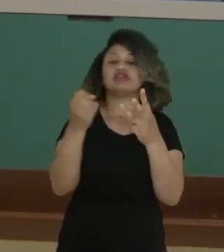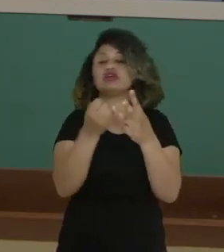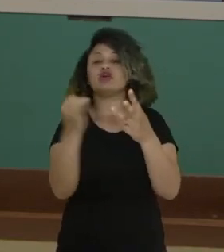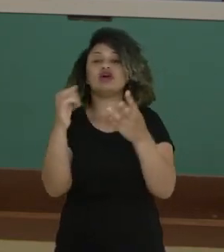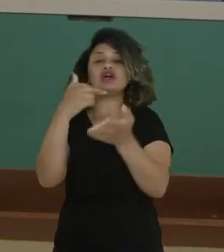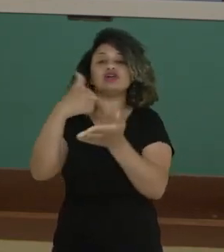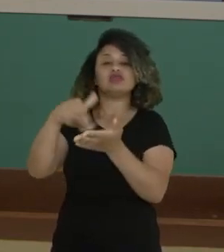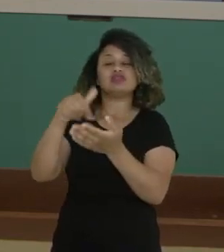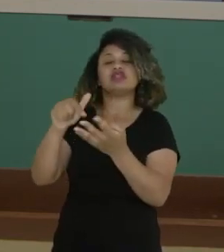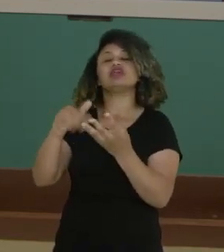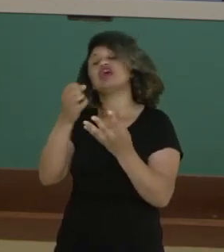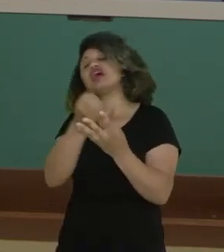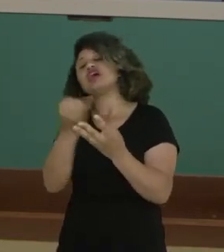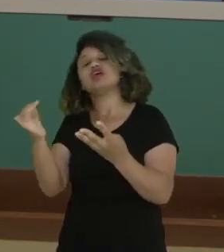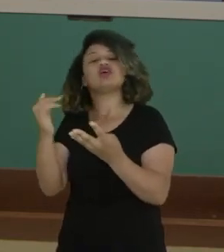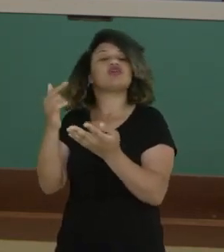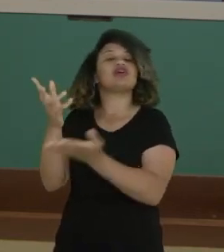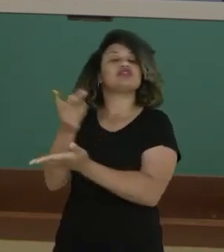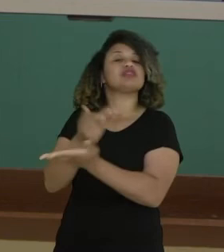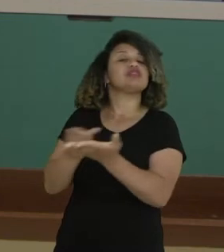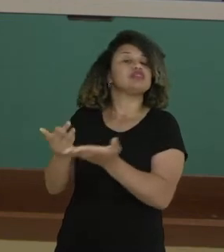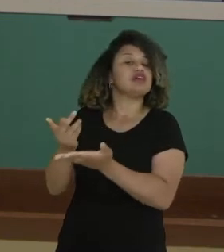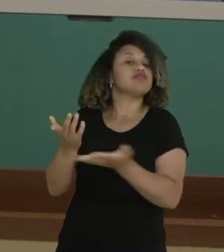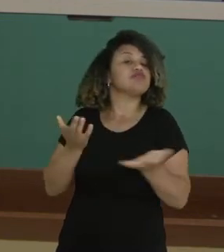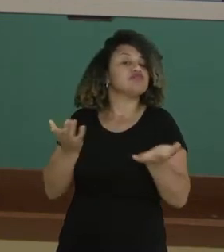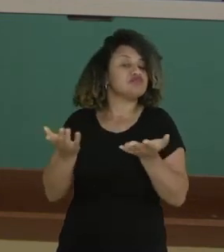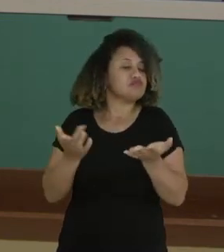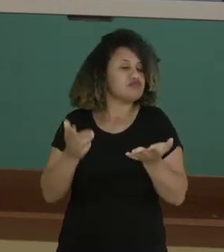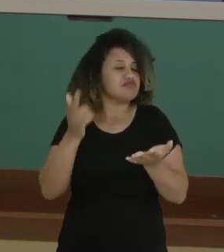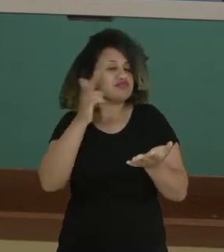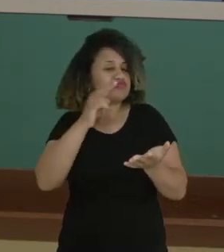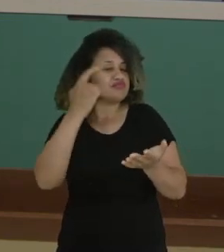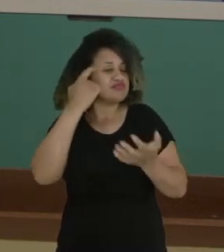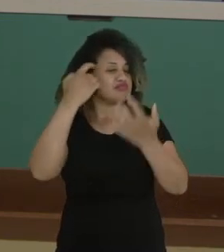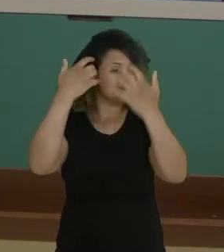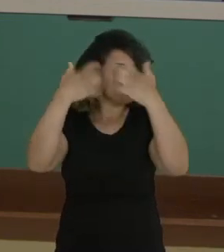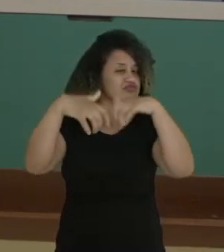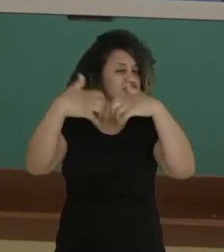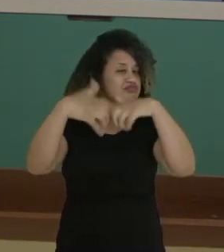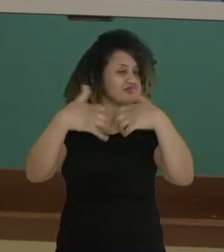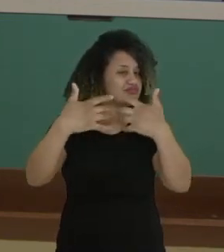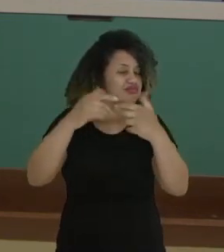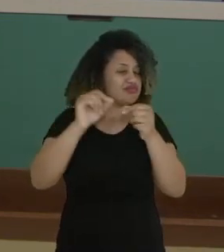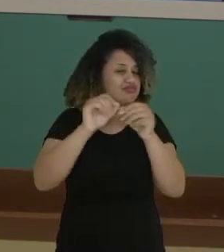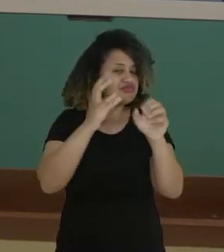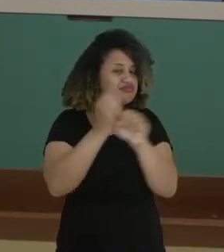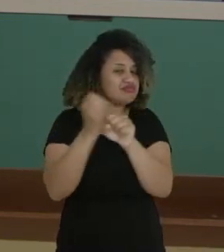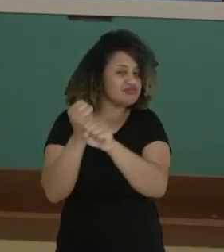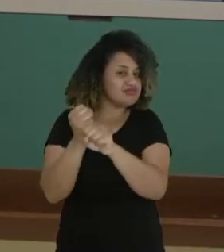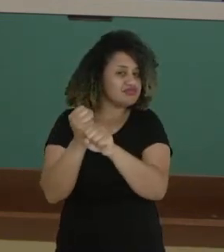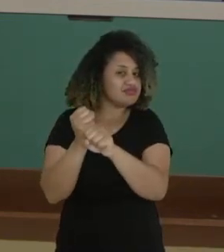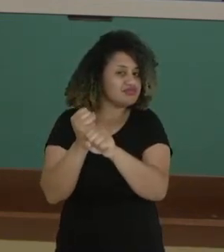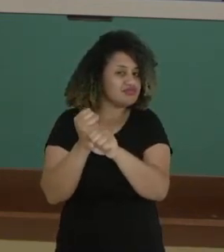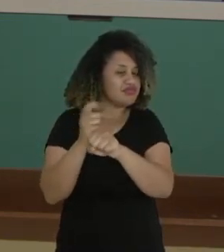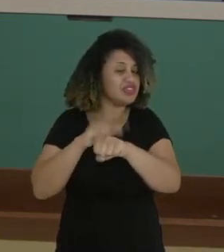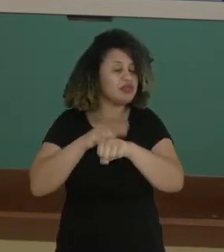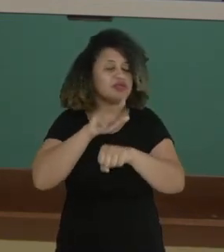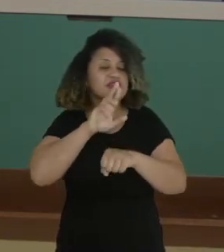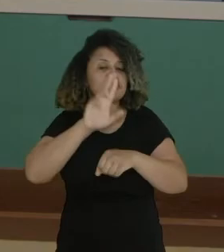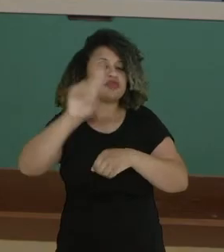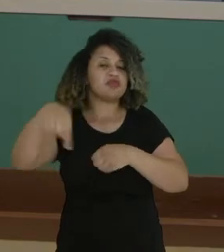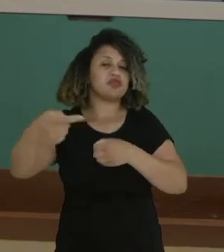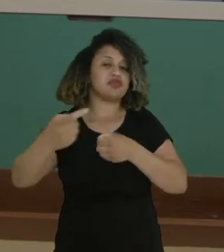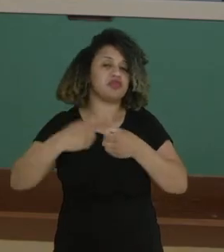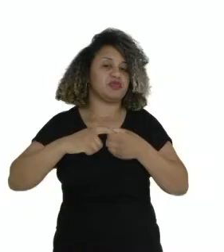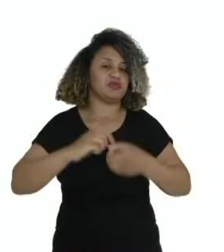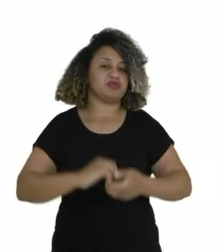dançam e quantos são desenhistas. Consegue pensar aí? Consegue fazer a continha? Eu vou dar um tempo para você e já volto.